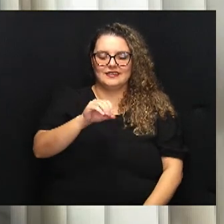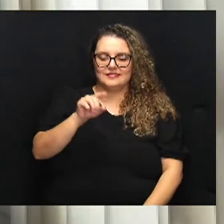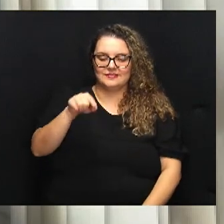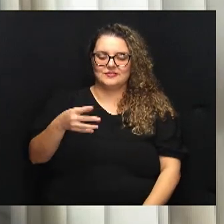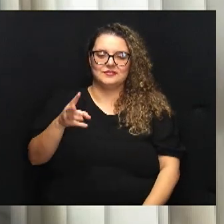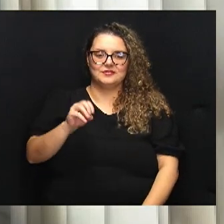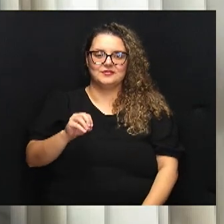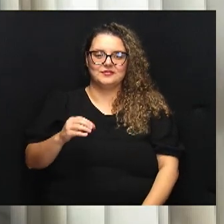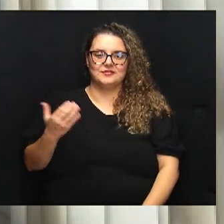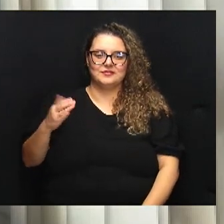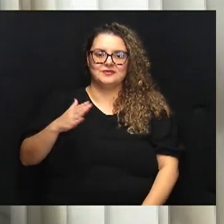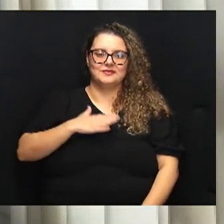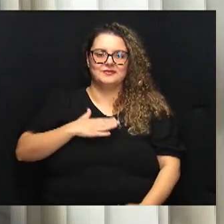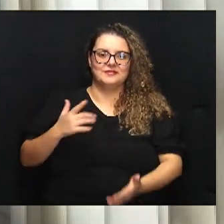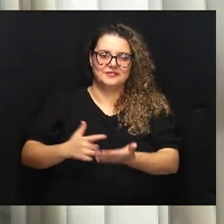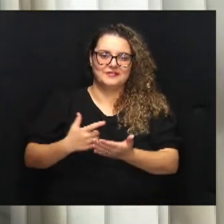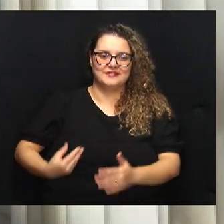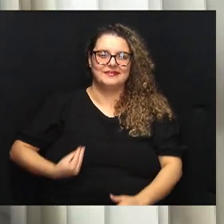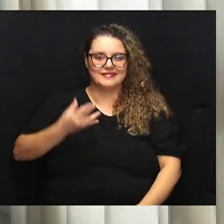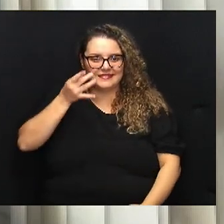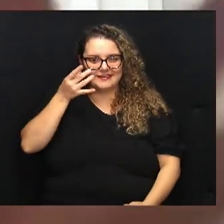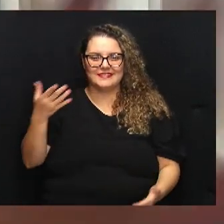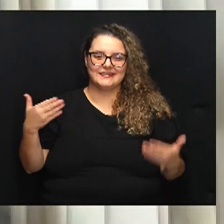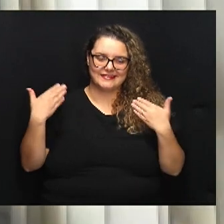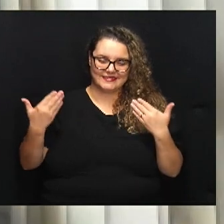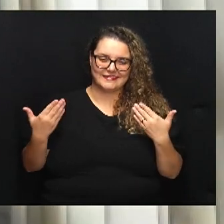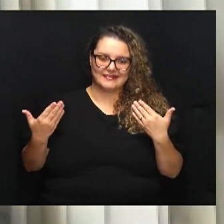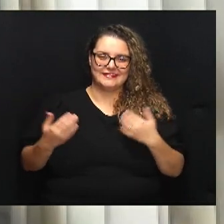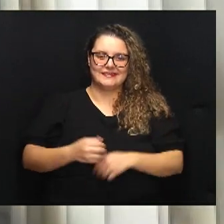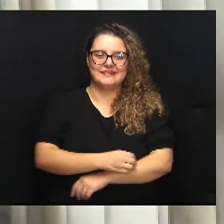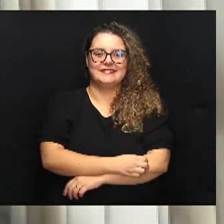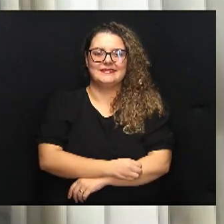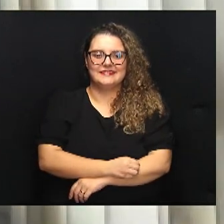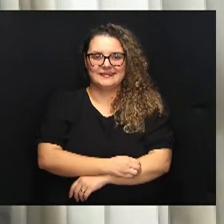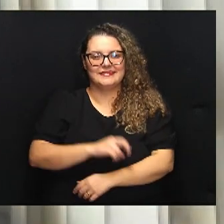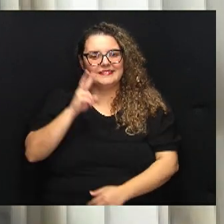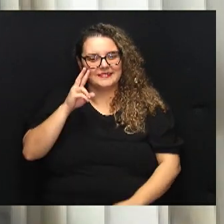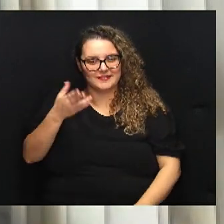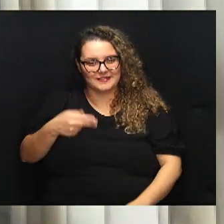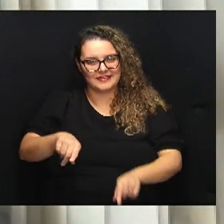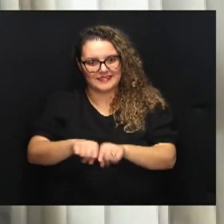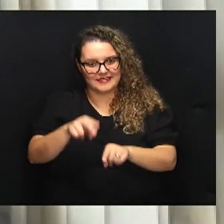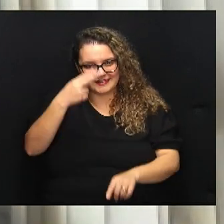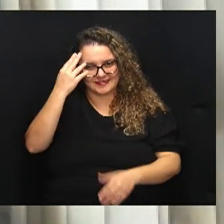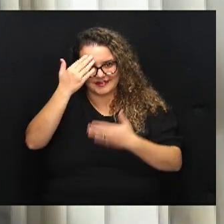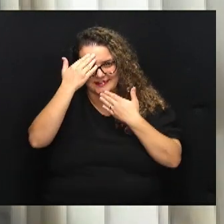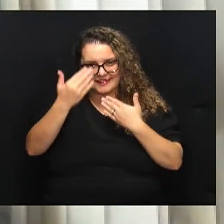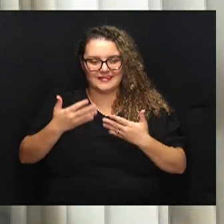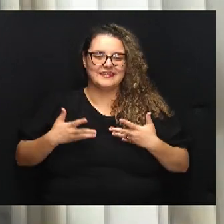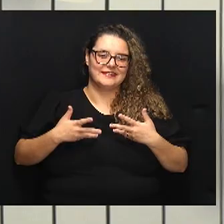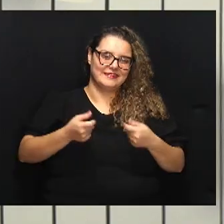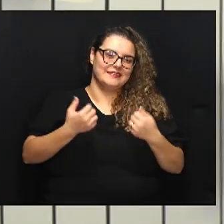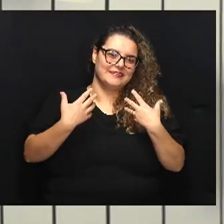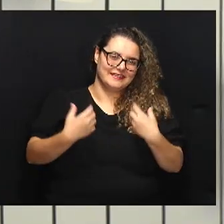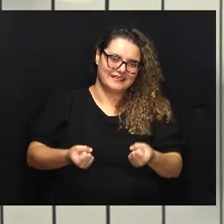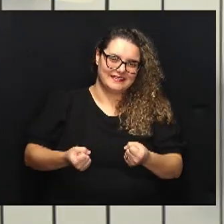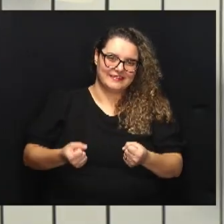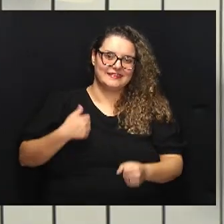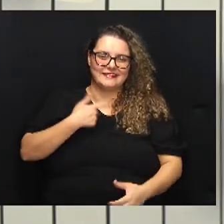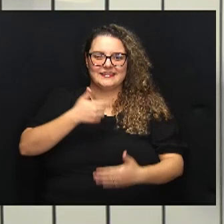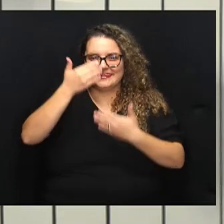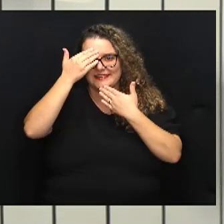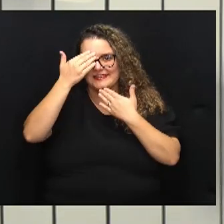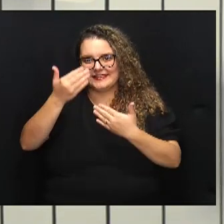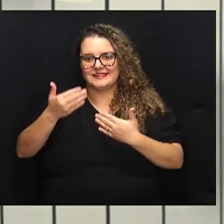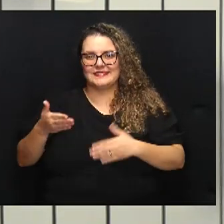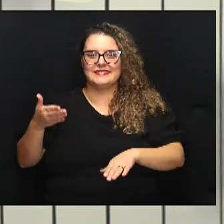Para o lançamento do livro, estarei lá, será uma alegria, inclusive, ver você lá também, viu, Gabriel? Obrigada. Convite já aceito. Nós aqui agradecemos